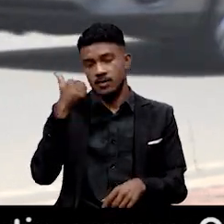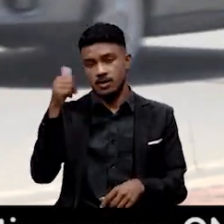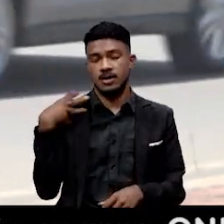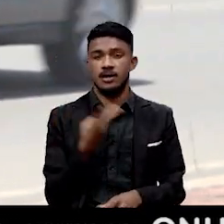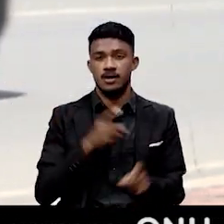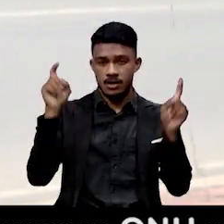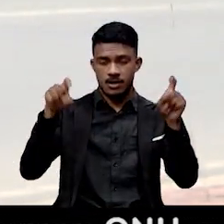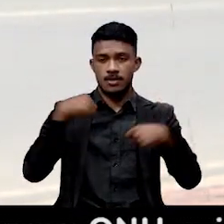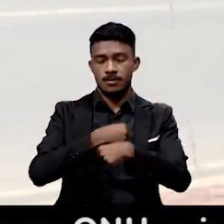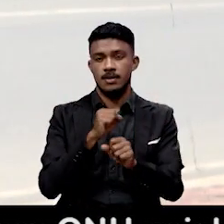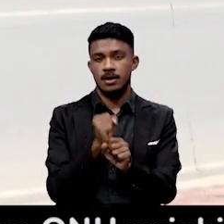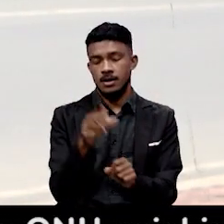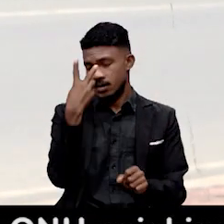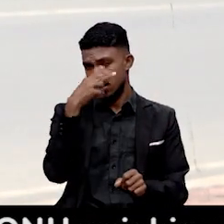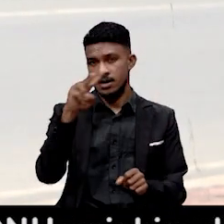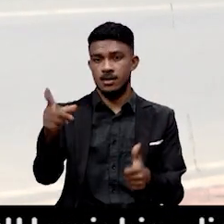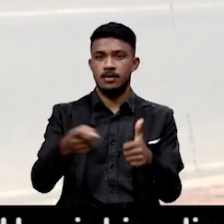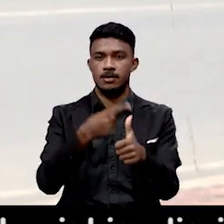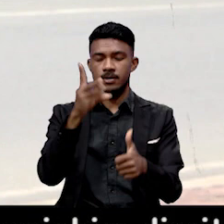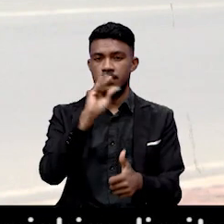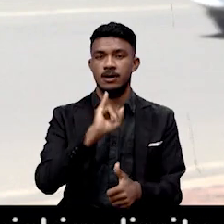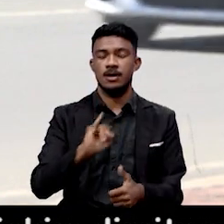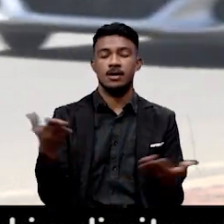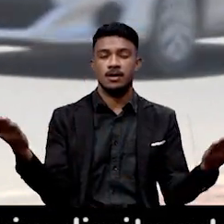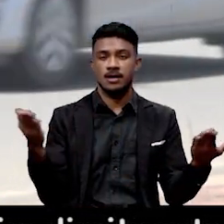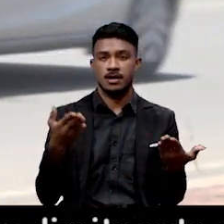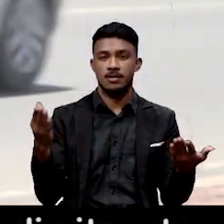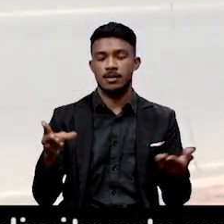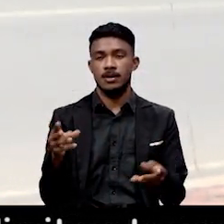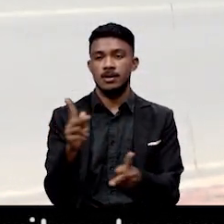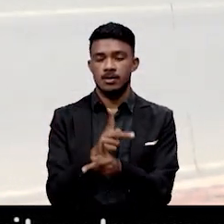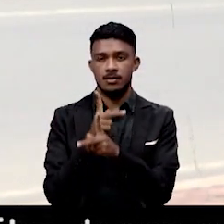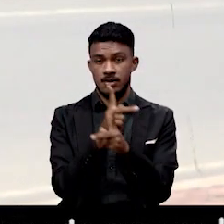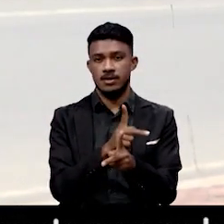tengki bela hare ulu kapital Dili idane be ordenado liu.